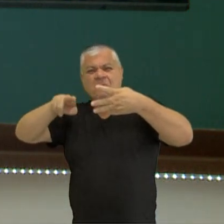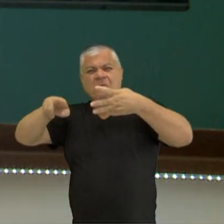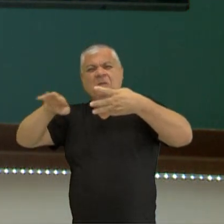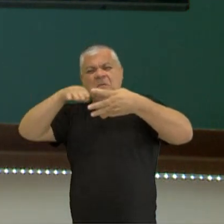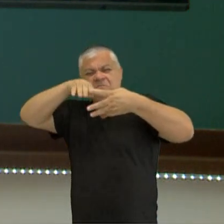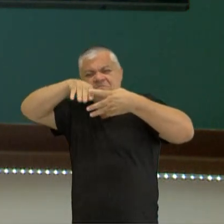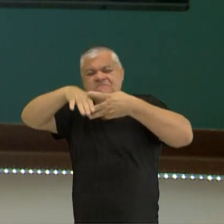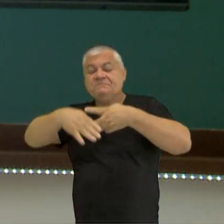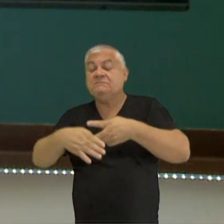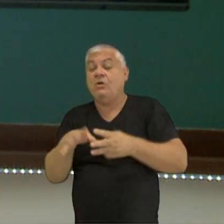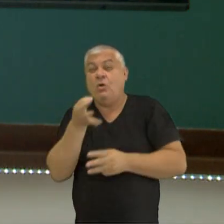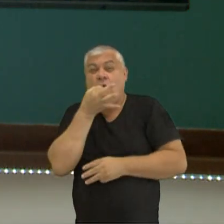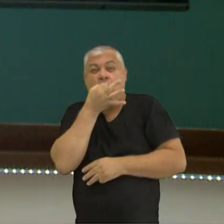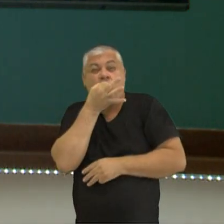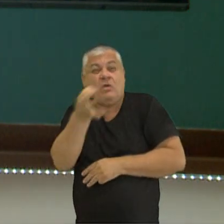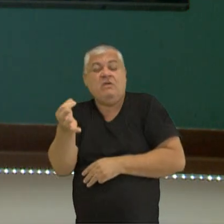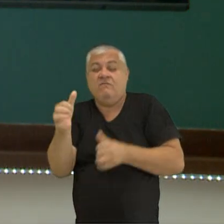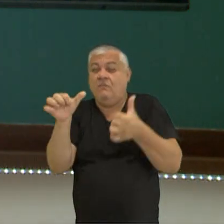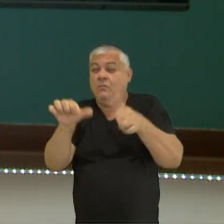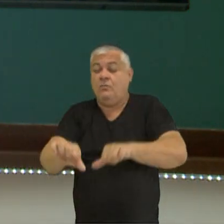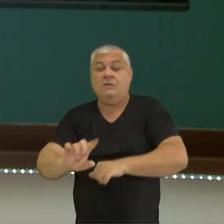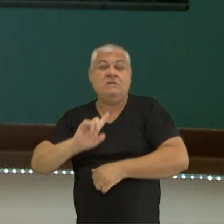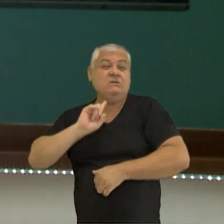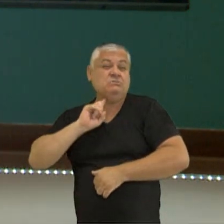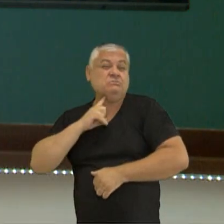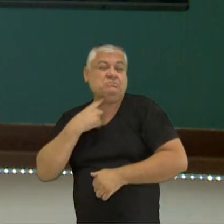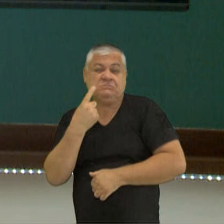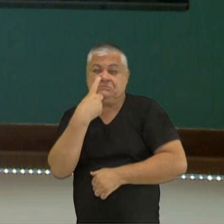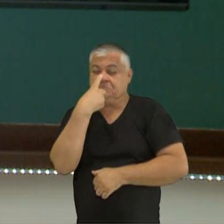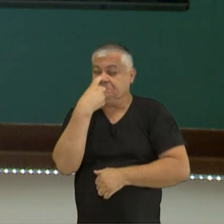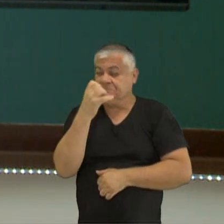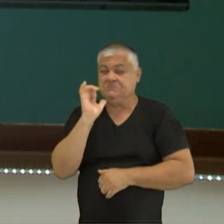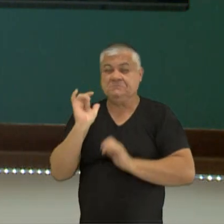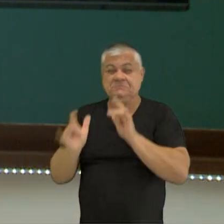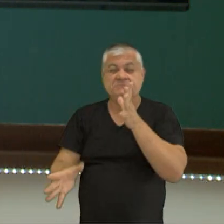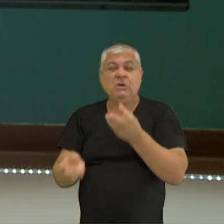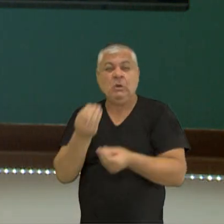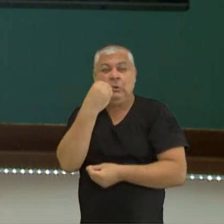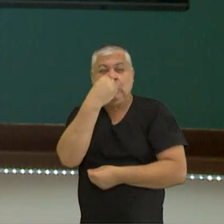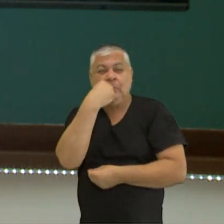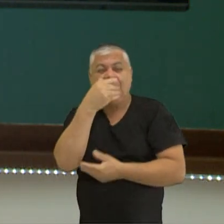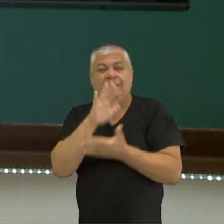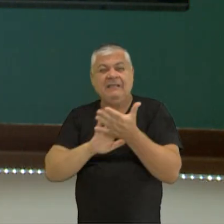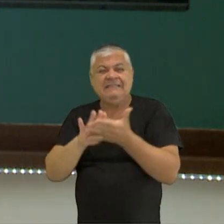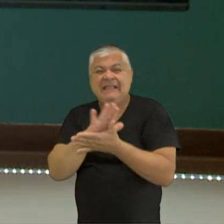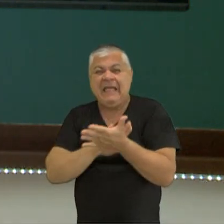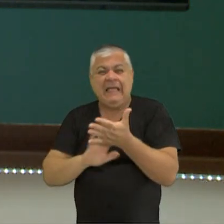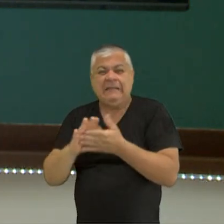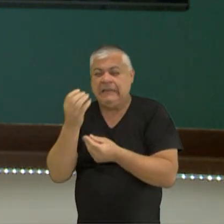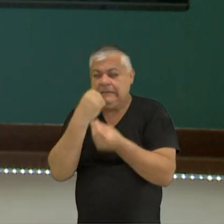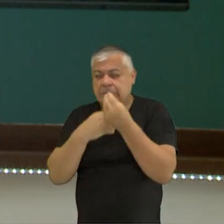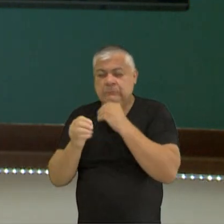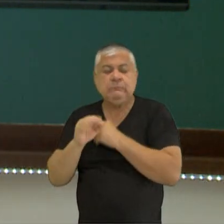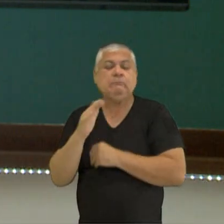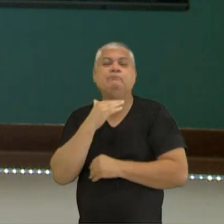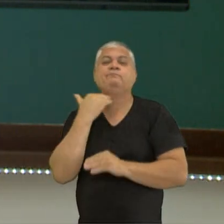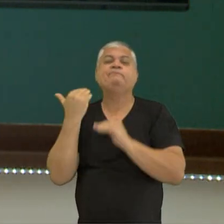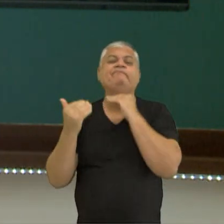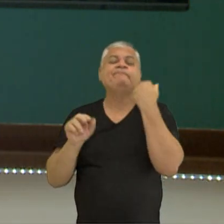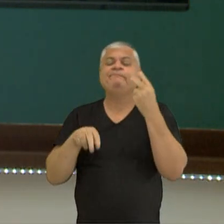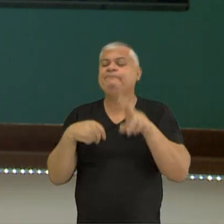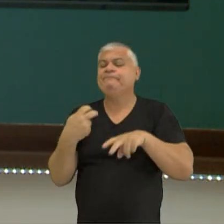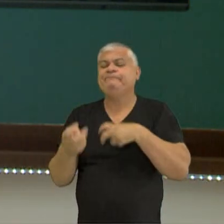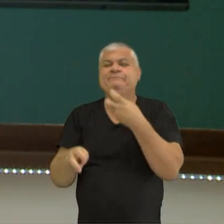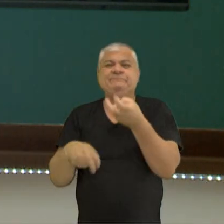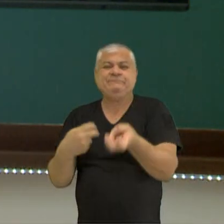em péssimas condições de higiene e saúde e de alimentação. Então muitos deles às vezes acabavam morrendo durante a